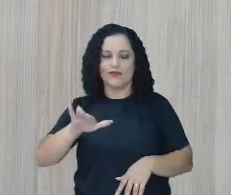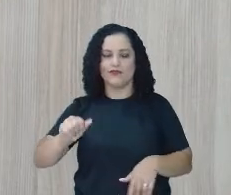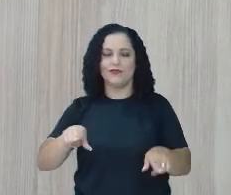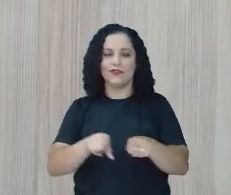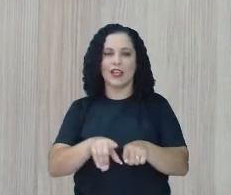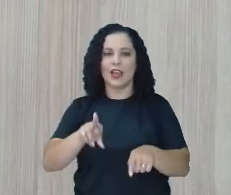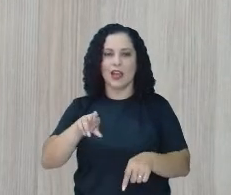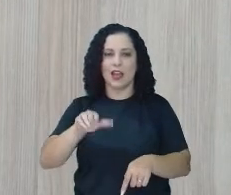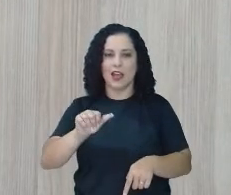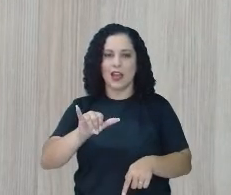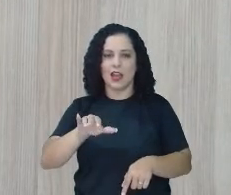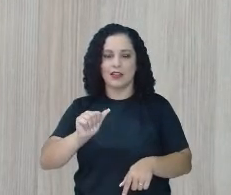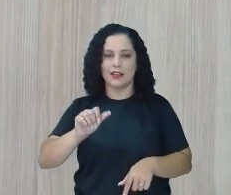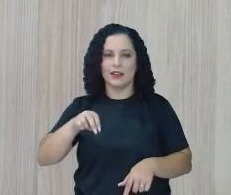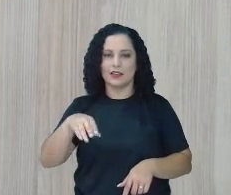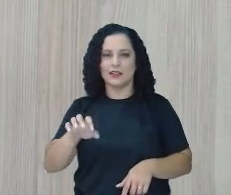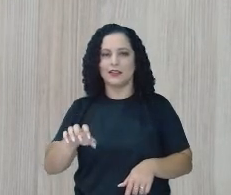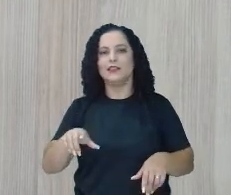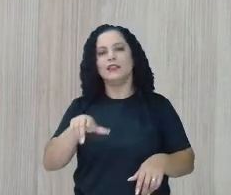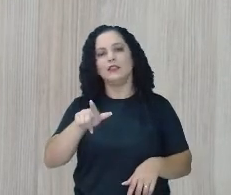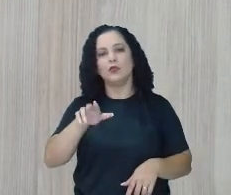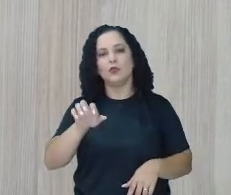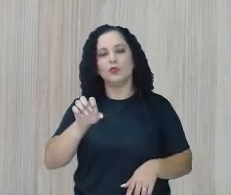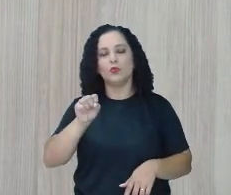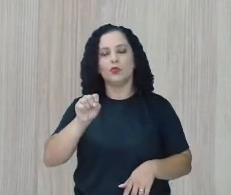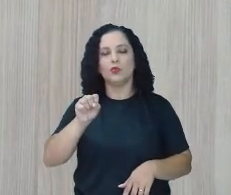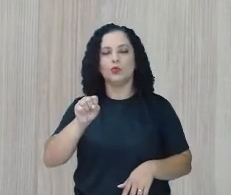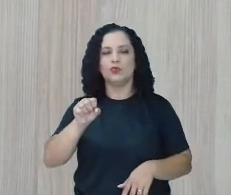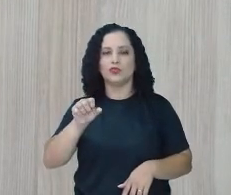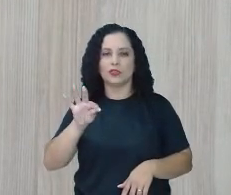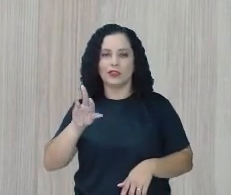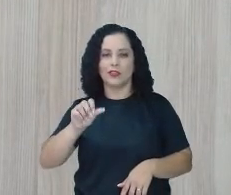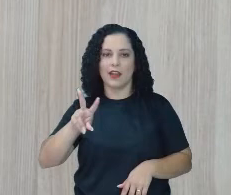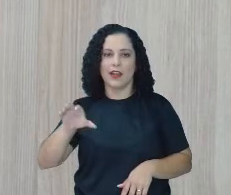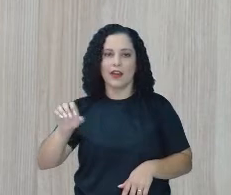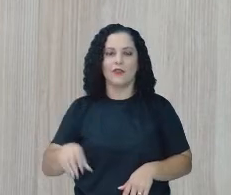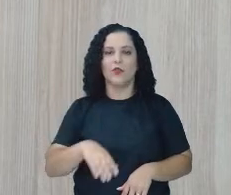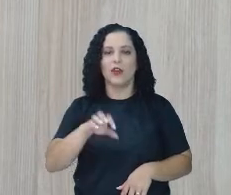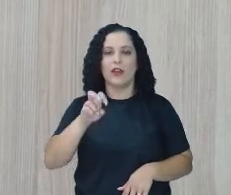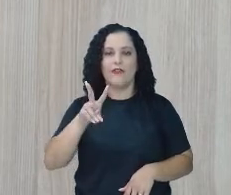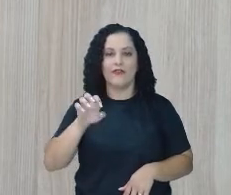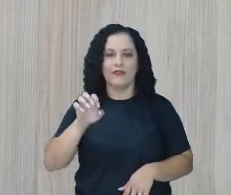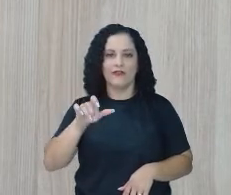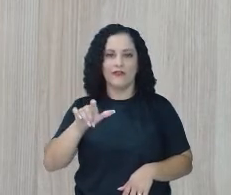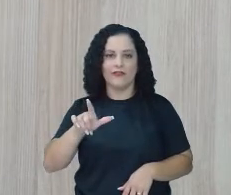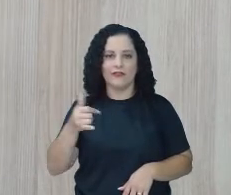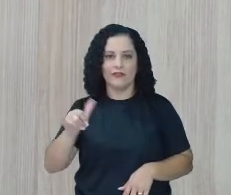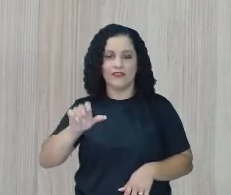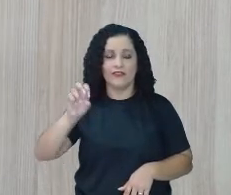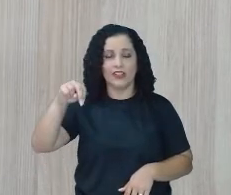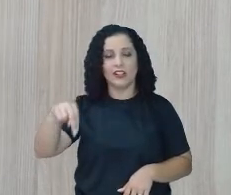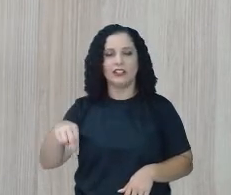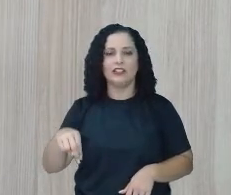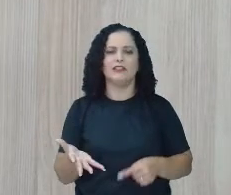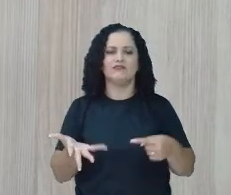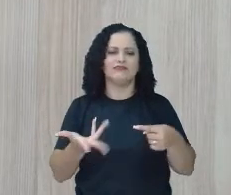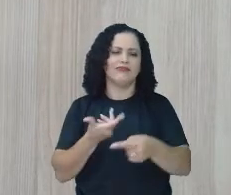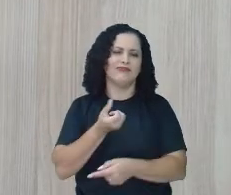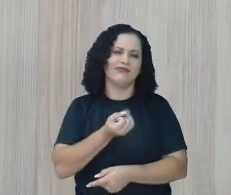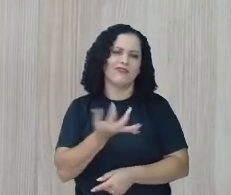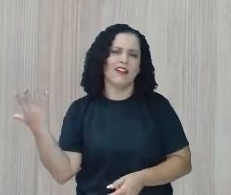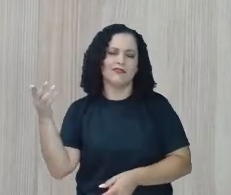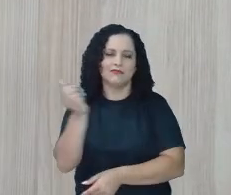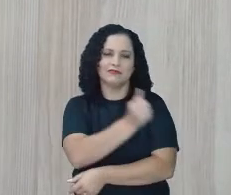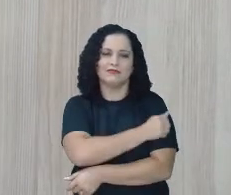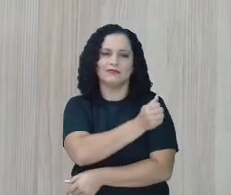Rayane, Gustavo, tá? A Evelyn também, o David, o Igor, todo mundo participando aqui